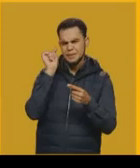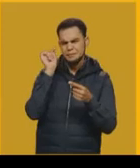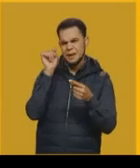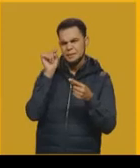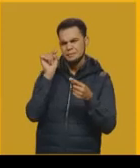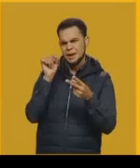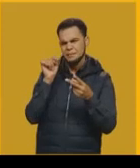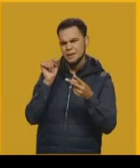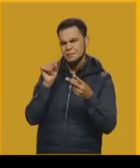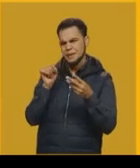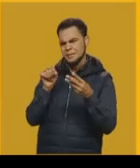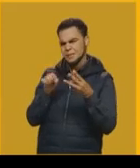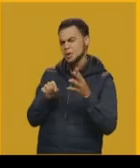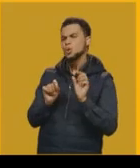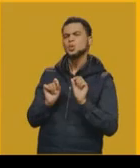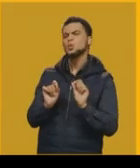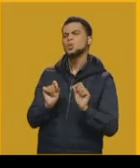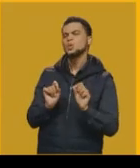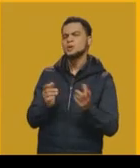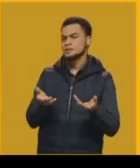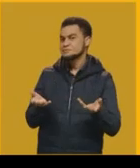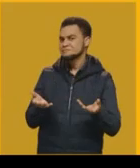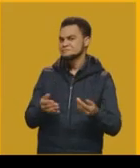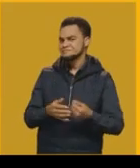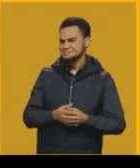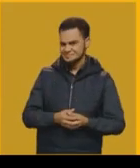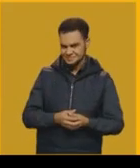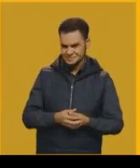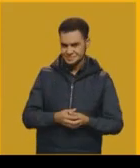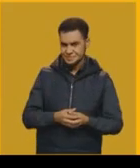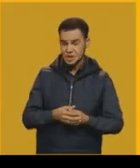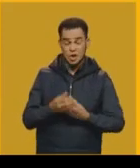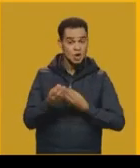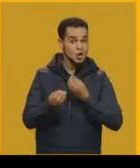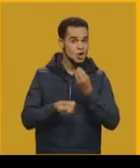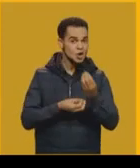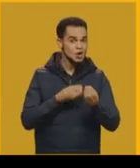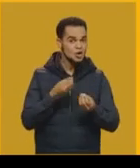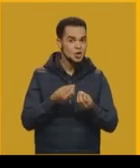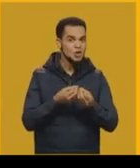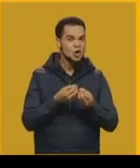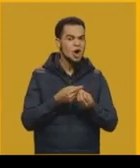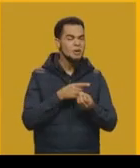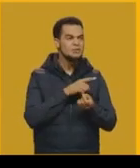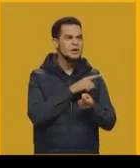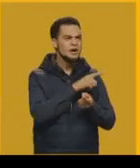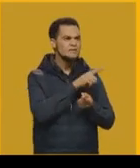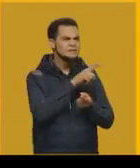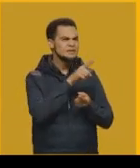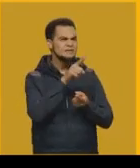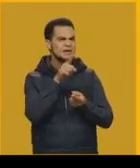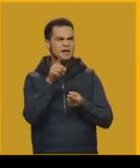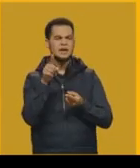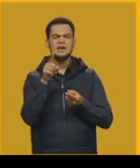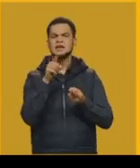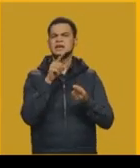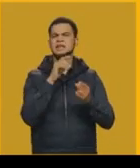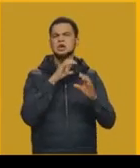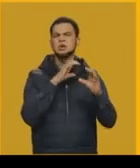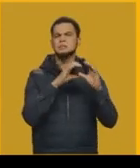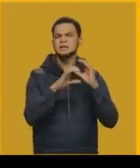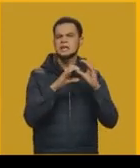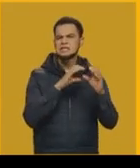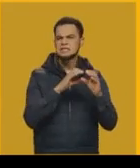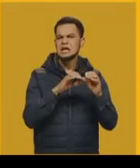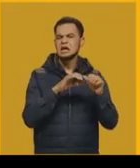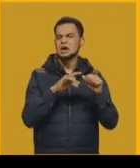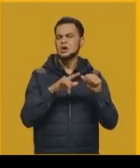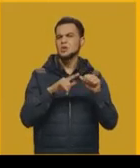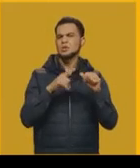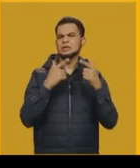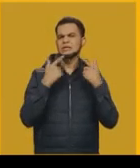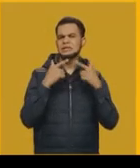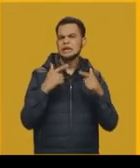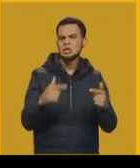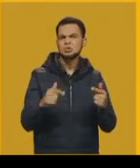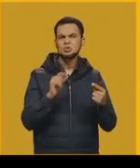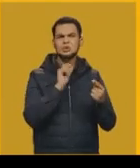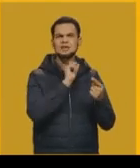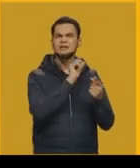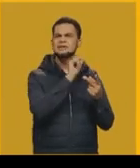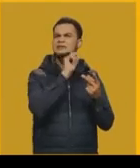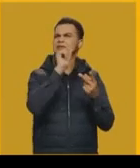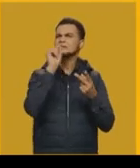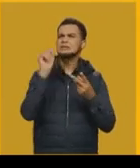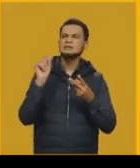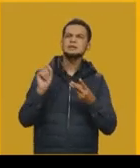esse continente ele é representado nos meios de comunicação, nos filmes, na literatura? E o que você já